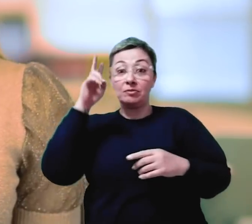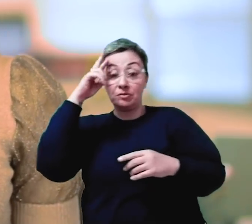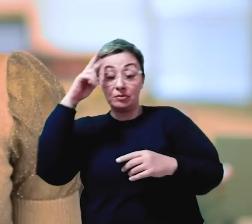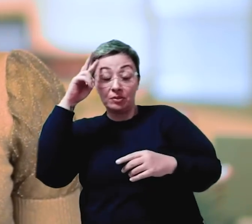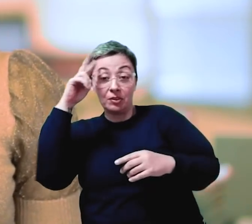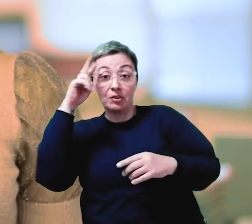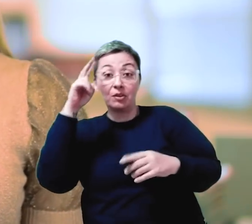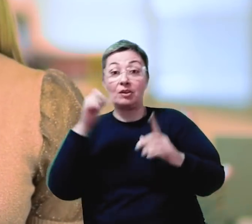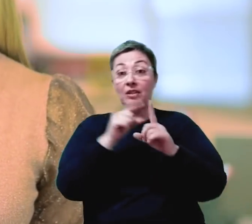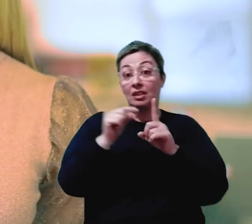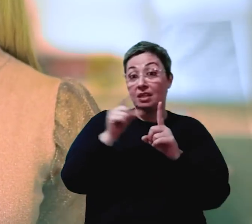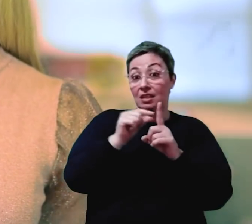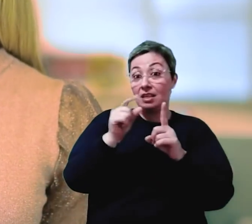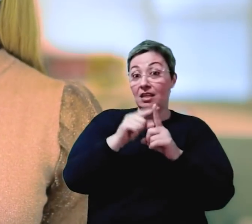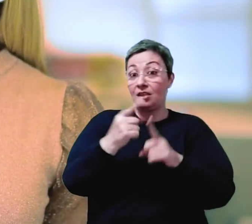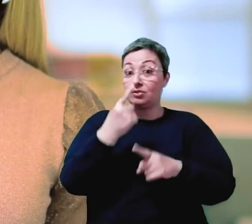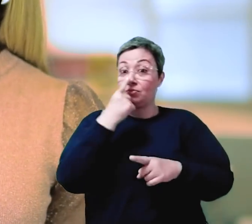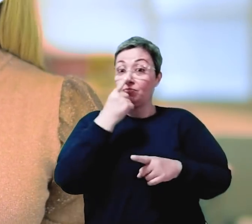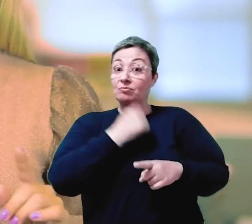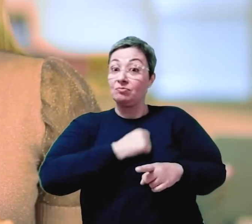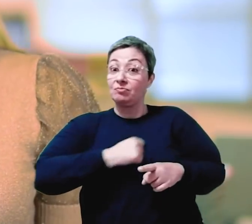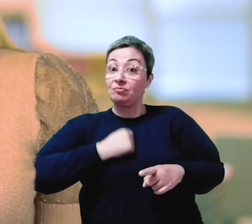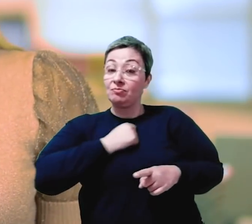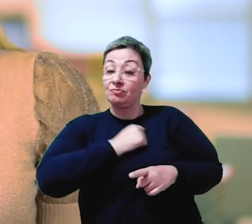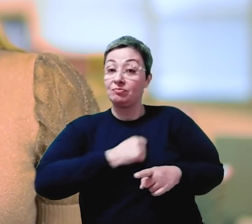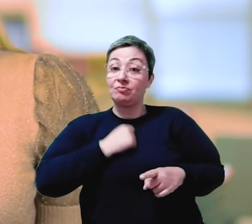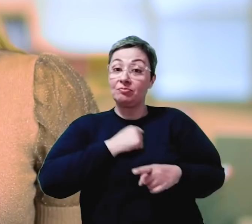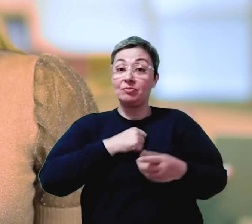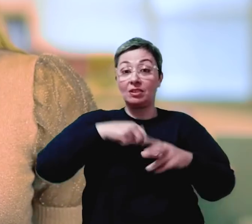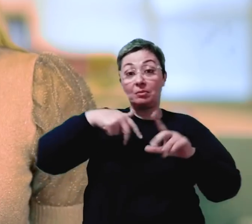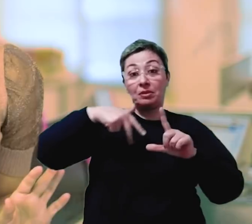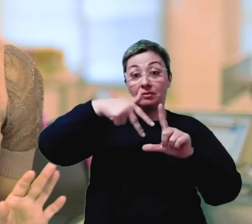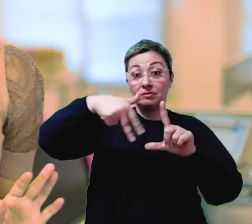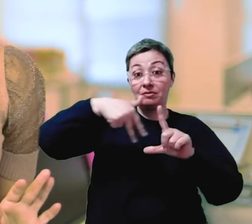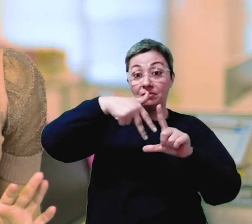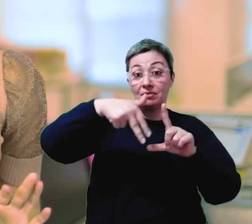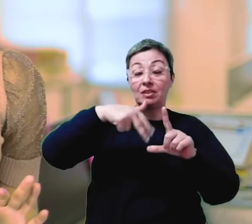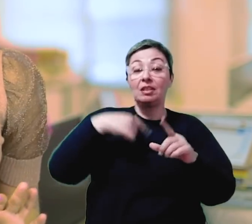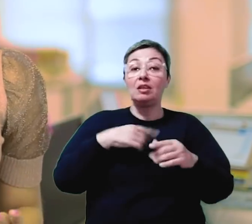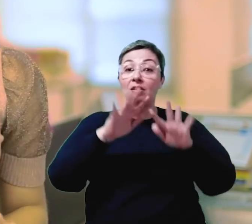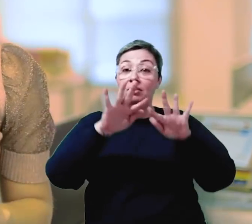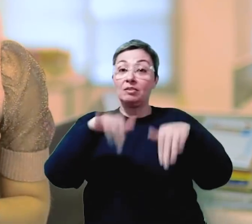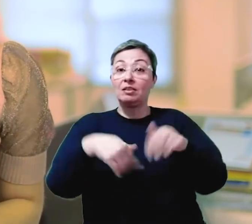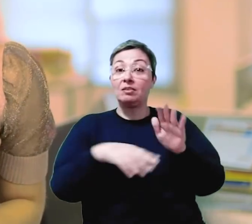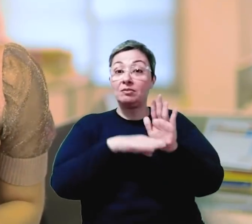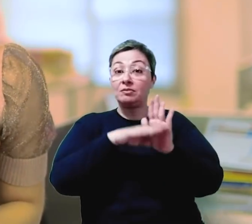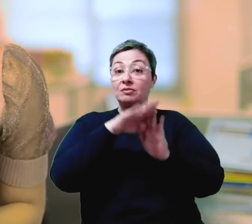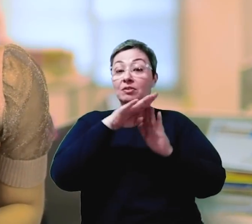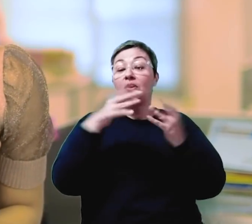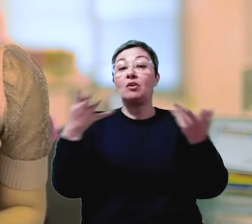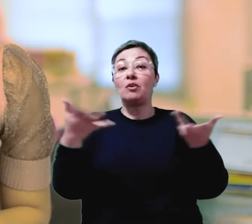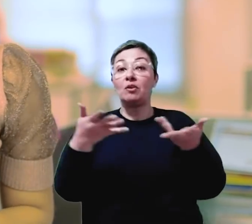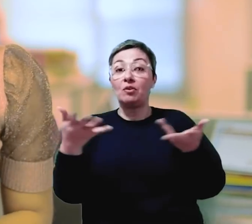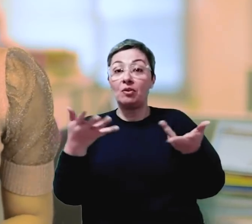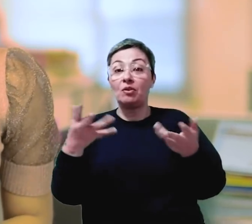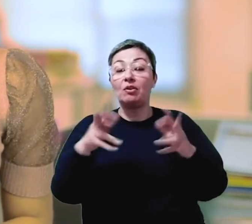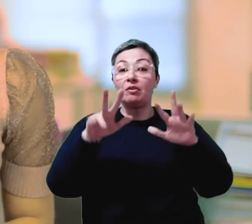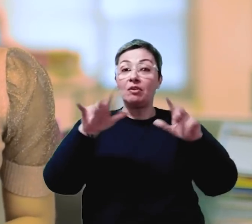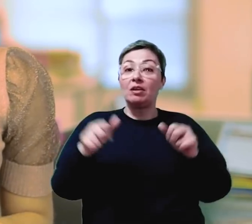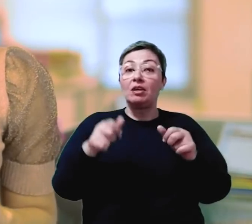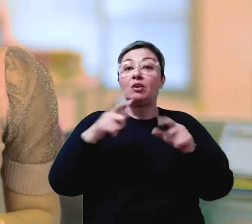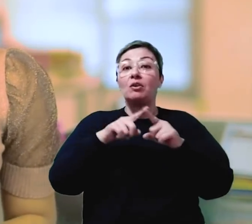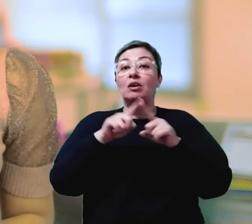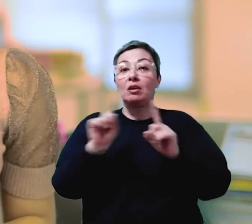Dourado, Brincadeiras e Cheirinho de Saudades e desenhos animados. Para encerrar o programa, hoje vamos falar sobre